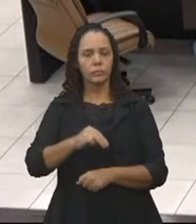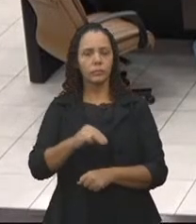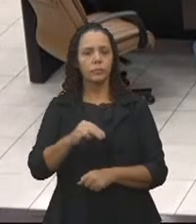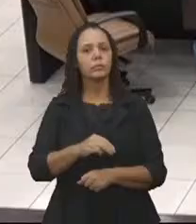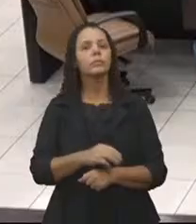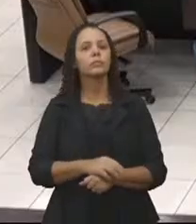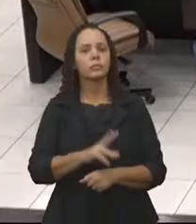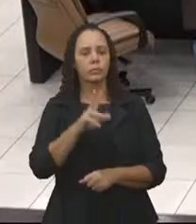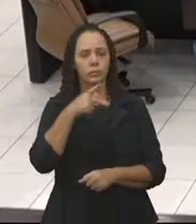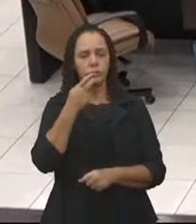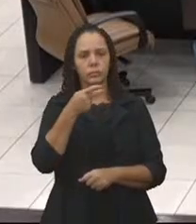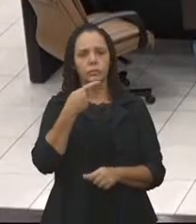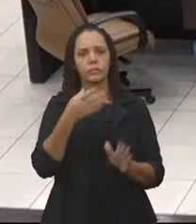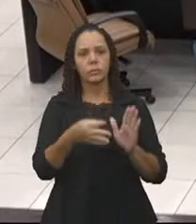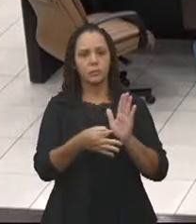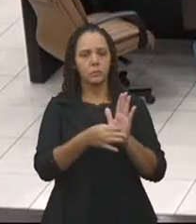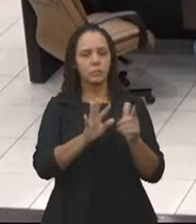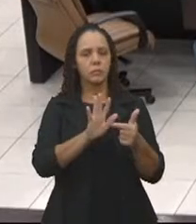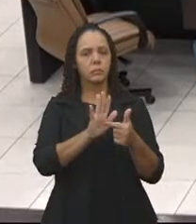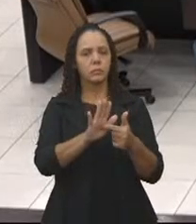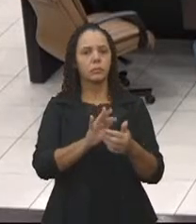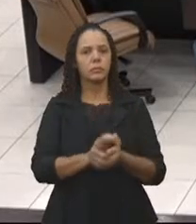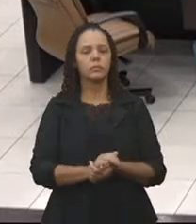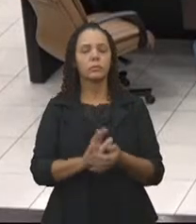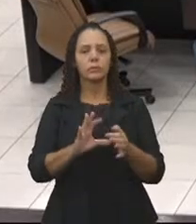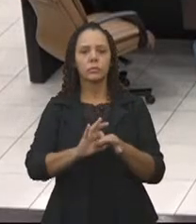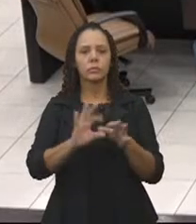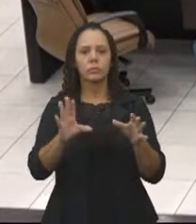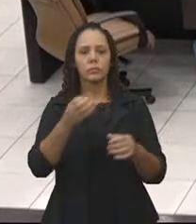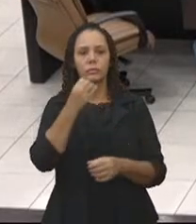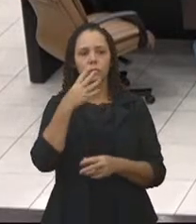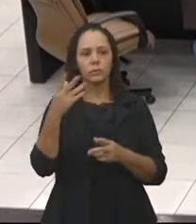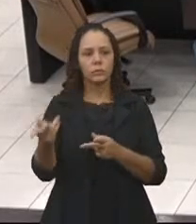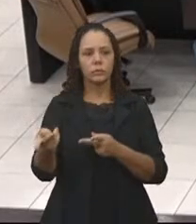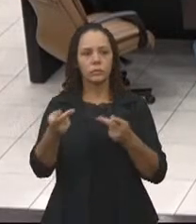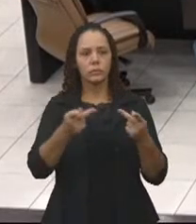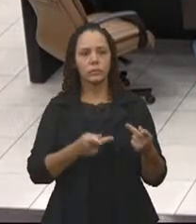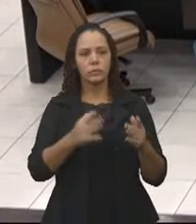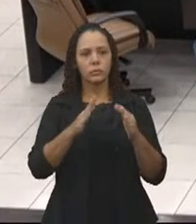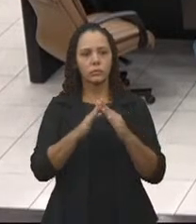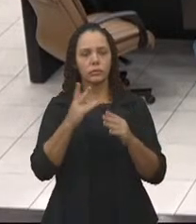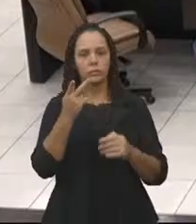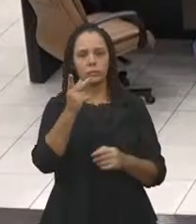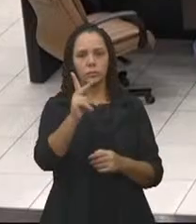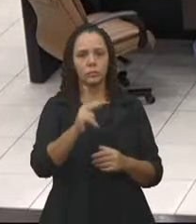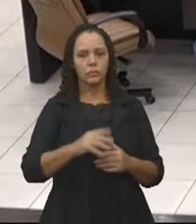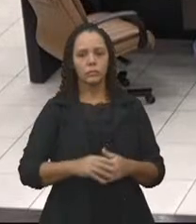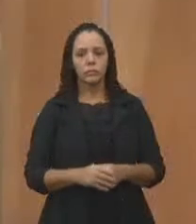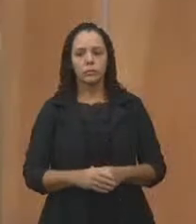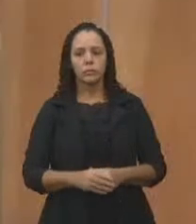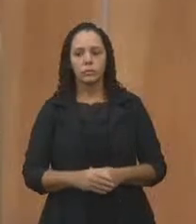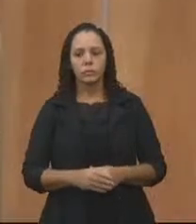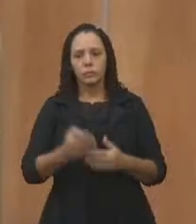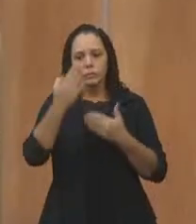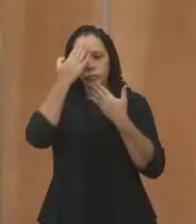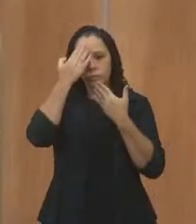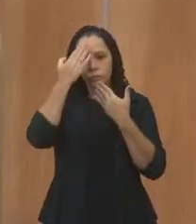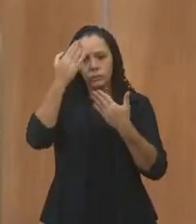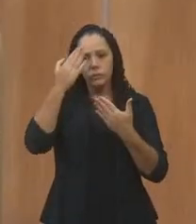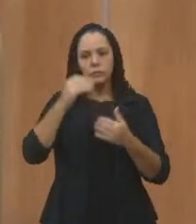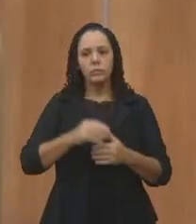suas falas. Guilherme, fique à vontade, bem-vindo, a casa é sua. Obrigado, vereador Jean